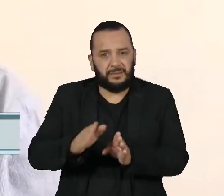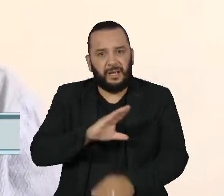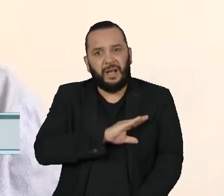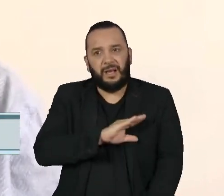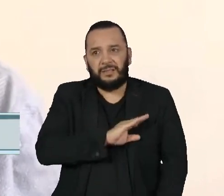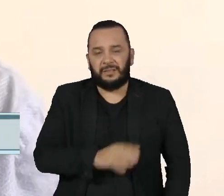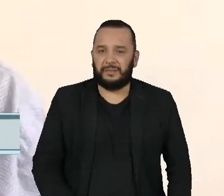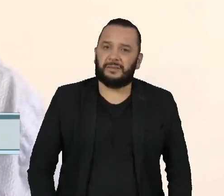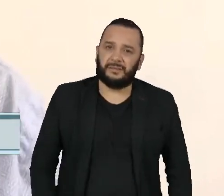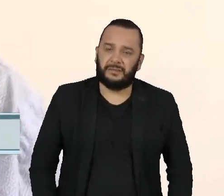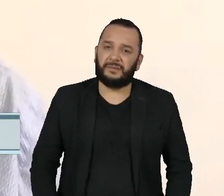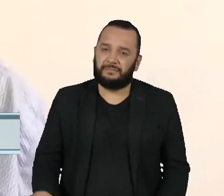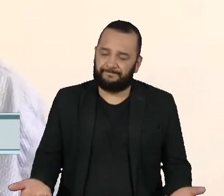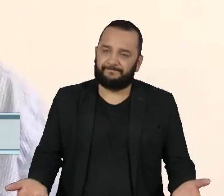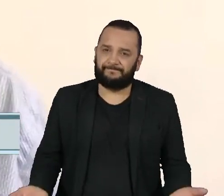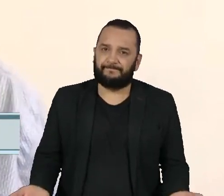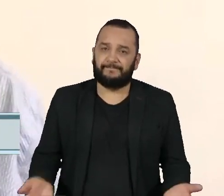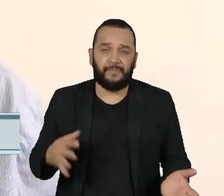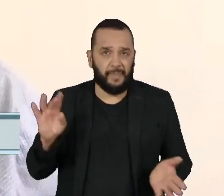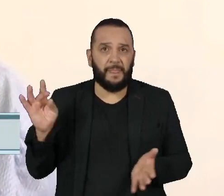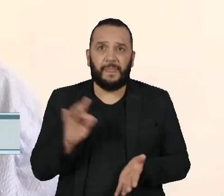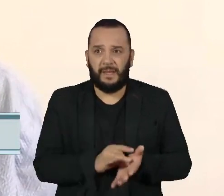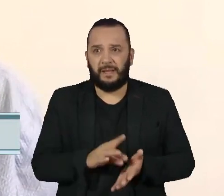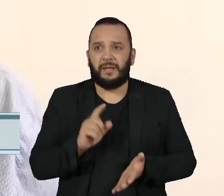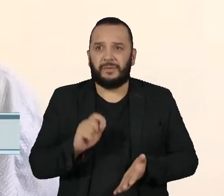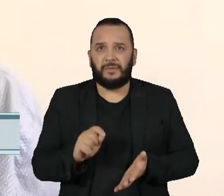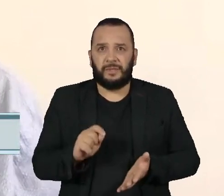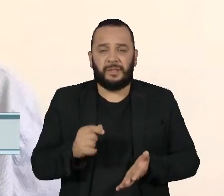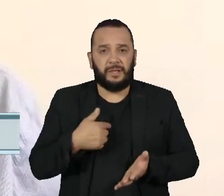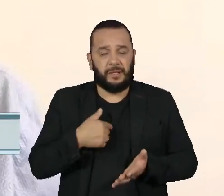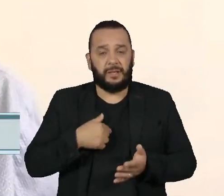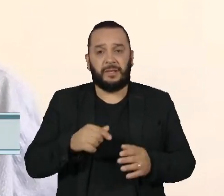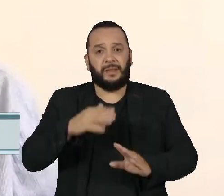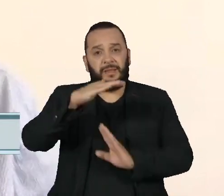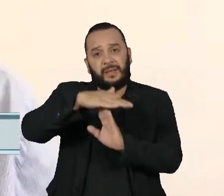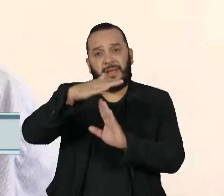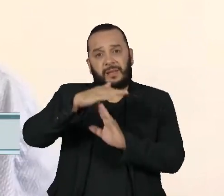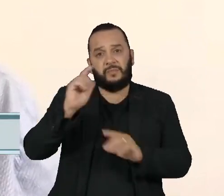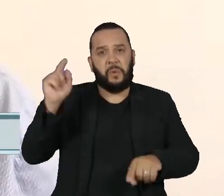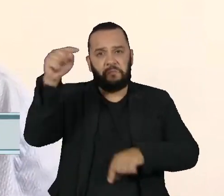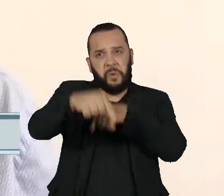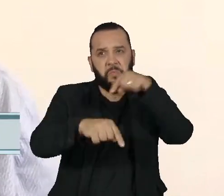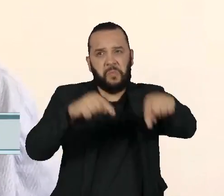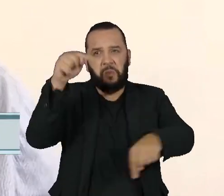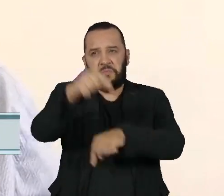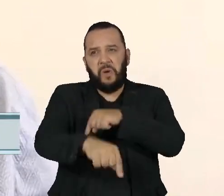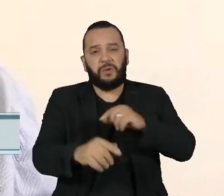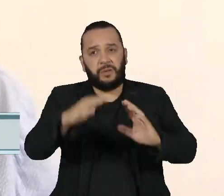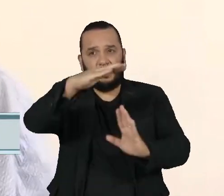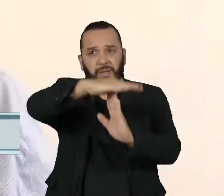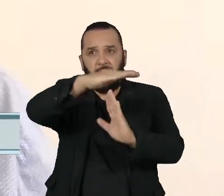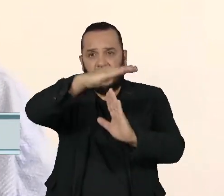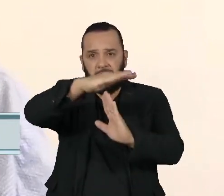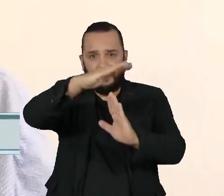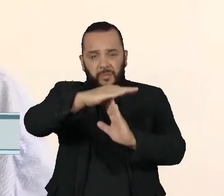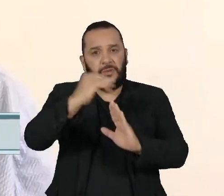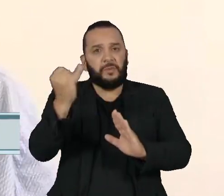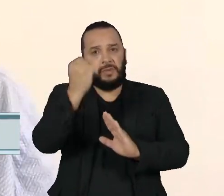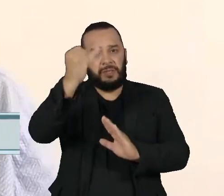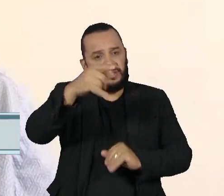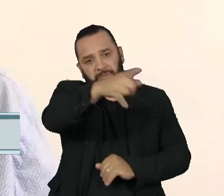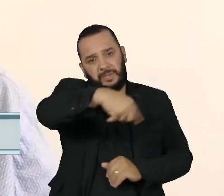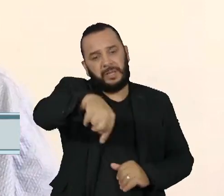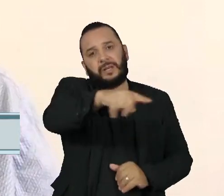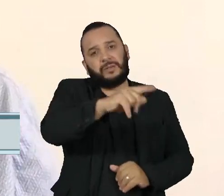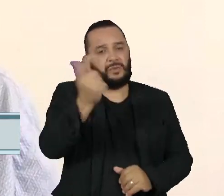tantos países, né? Então, na realidade, o cessar-fogo ele é fundamental para o